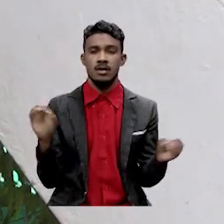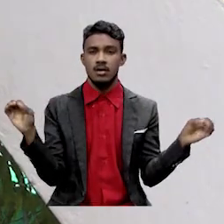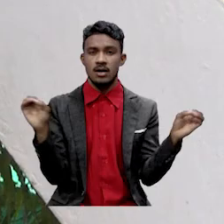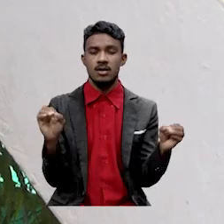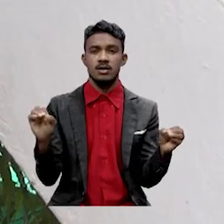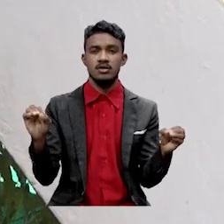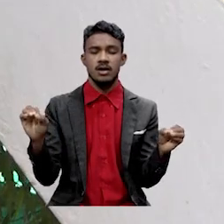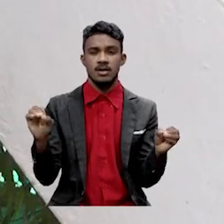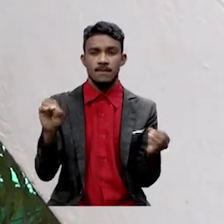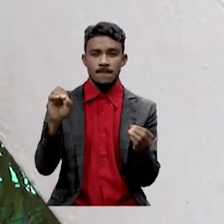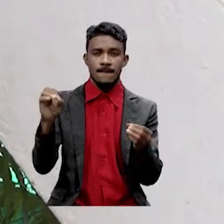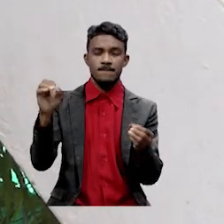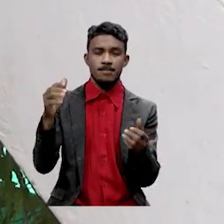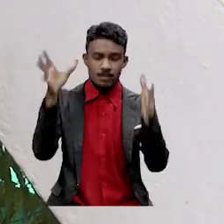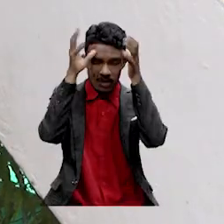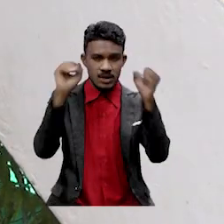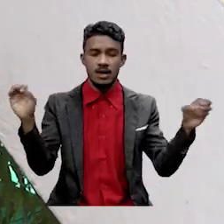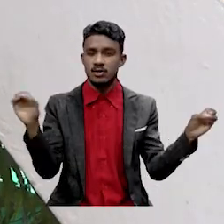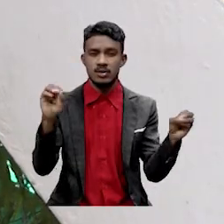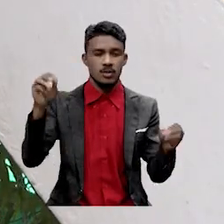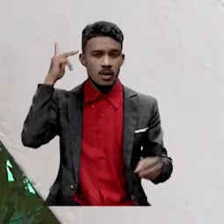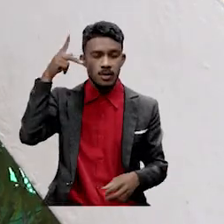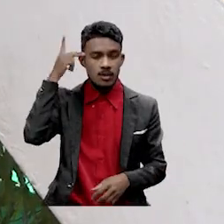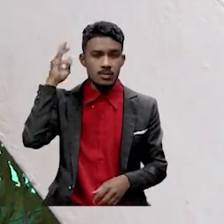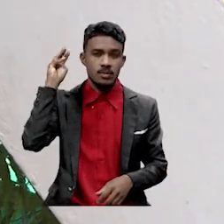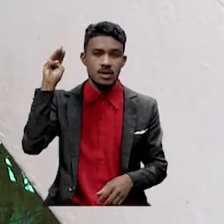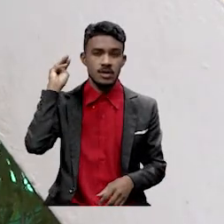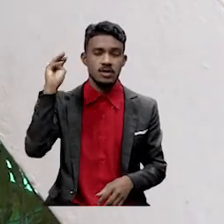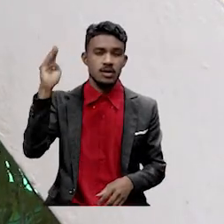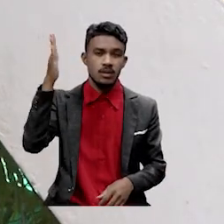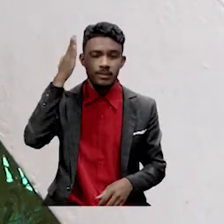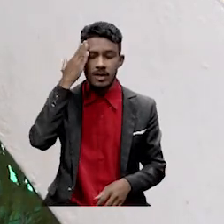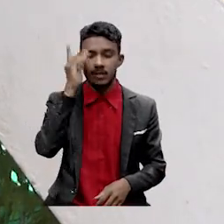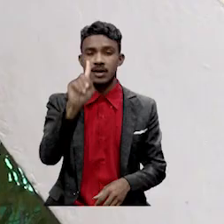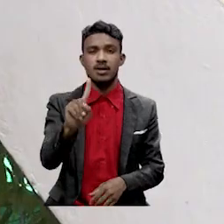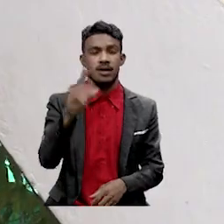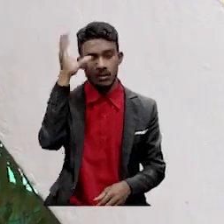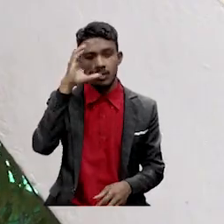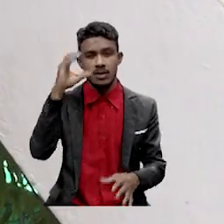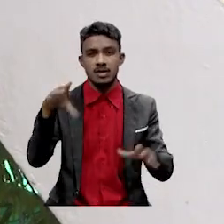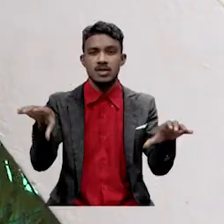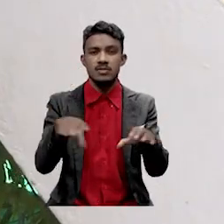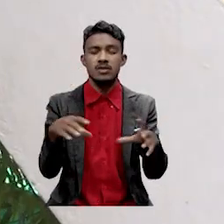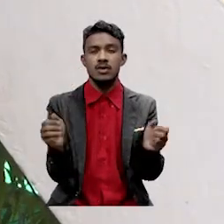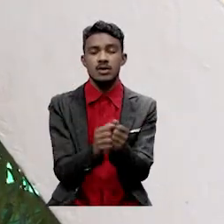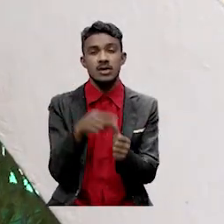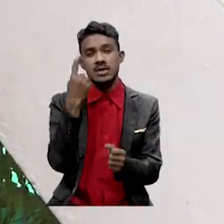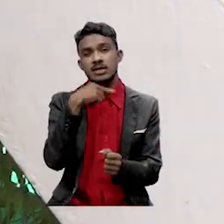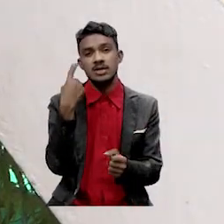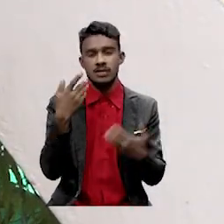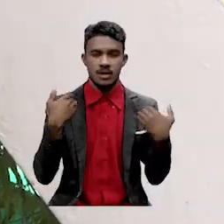primeiro-ministro. Mas presidente, nem a responsabilidade, nem papel, nem matéria, mas que ainda não é boca, serviço, se mas que é